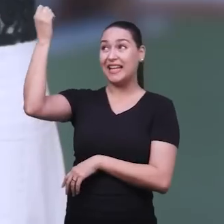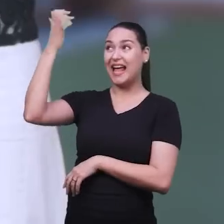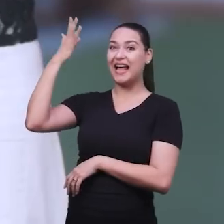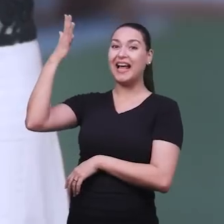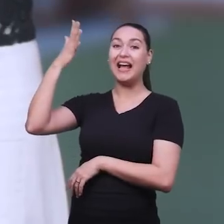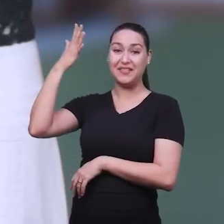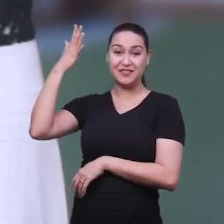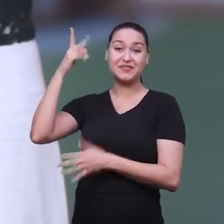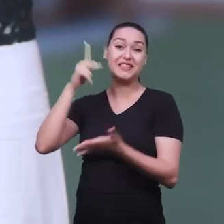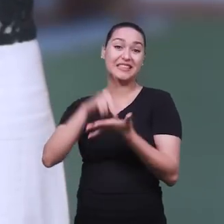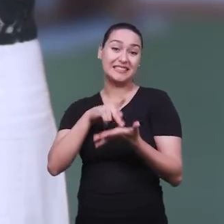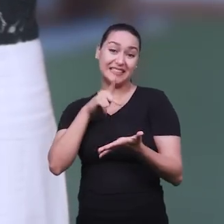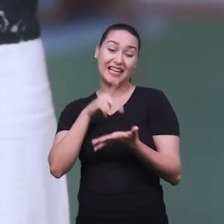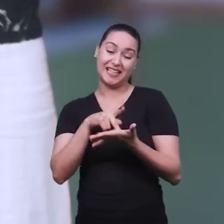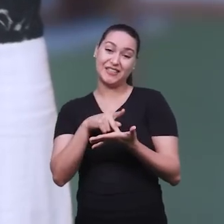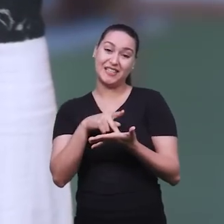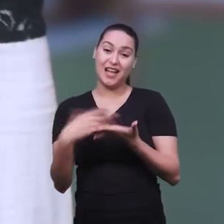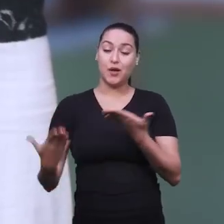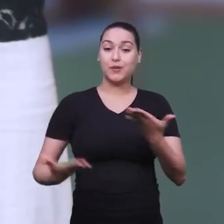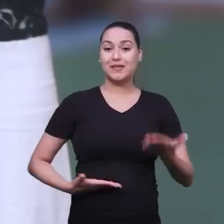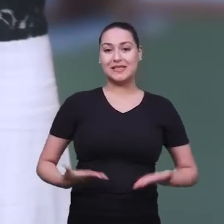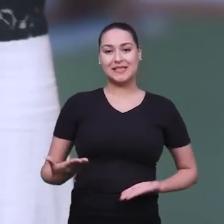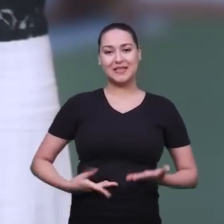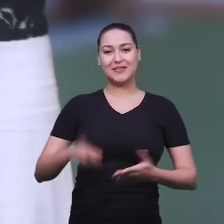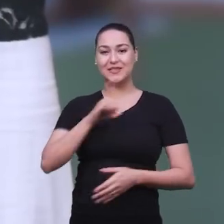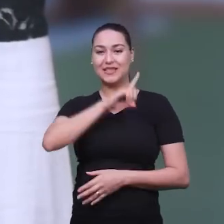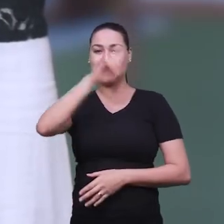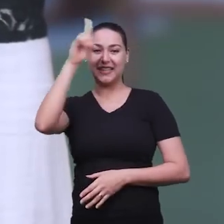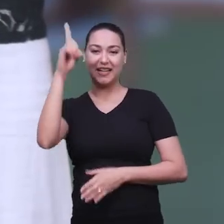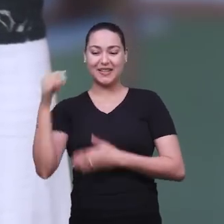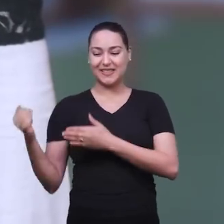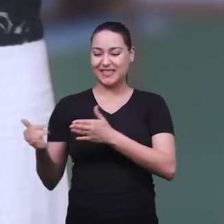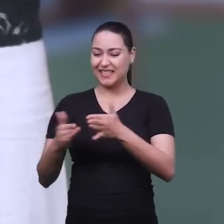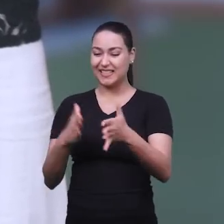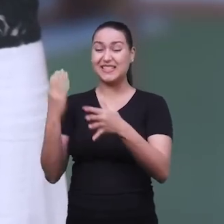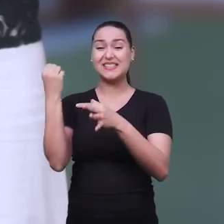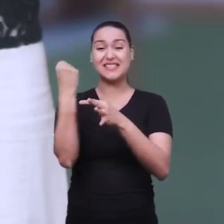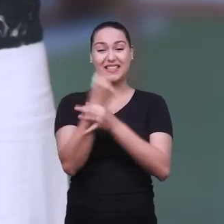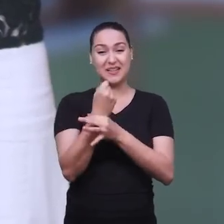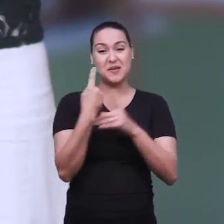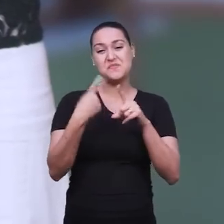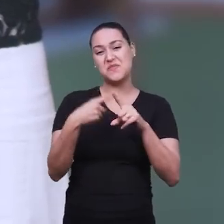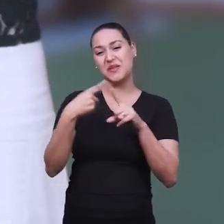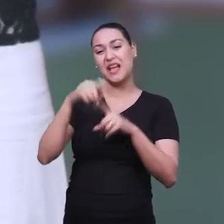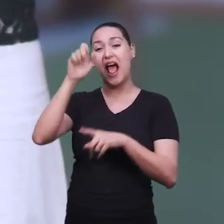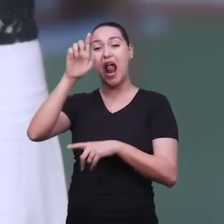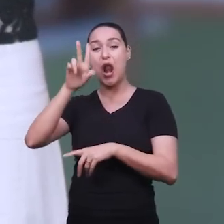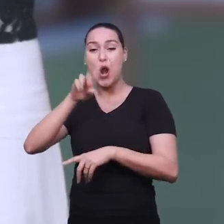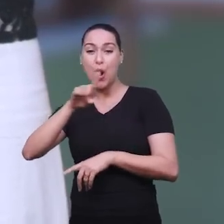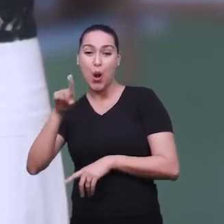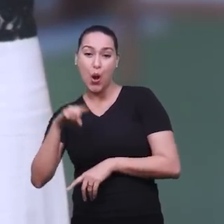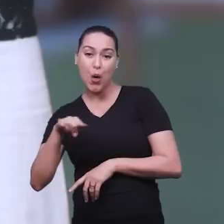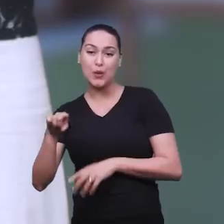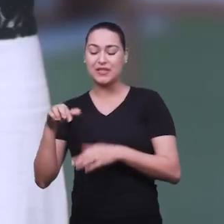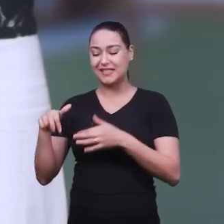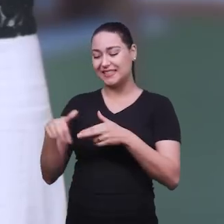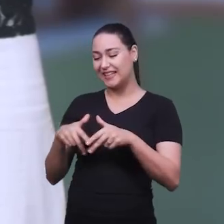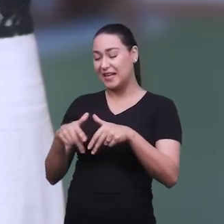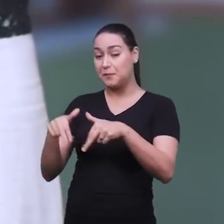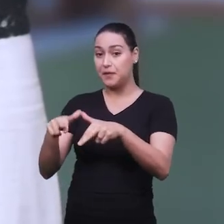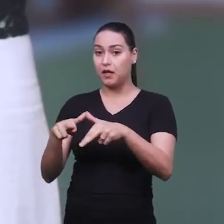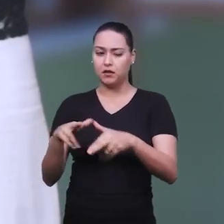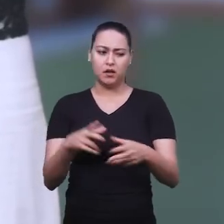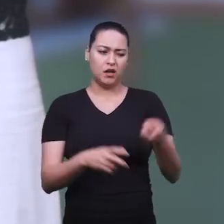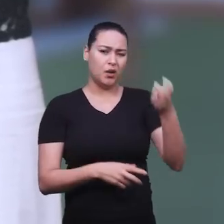verdade. O servo de Deus tem a direção segura, pois tem a luz na caminhada. Enquanto o Egito estava